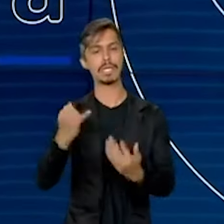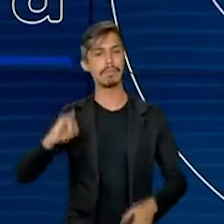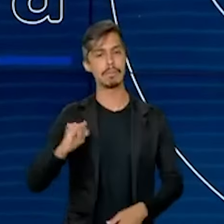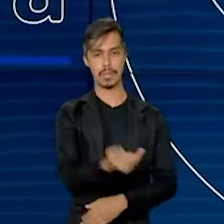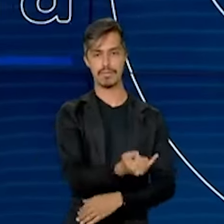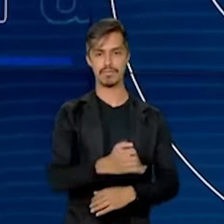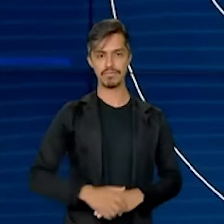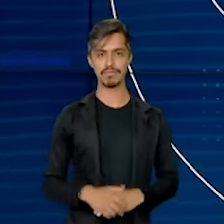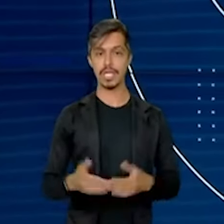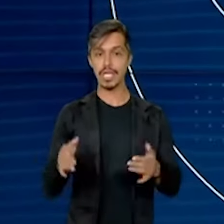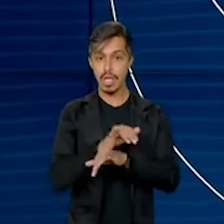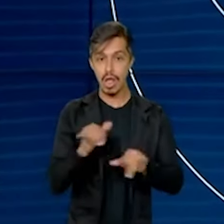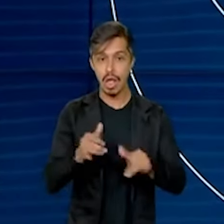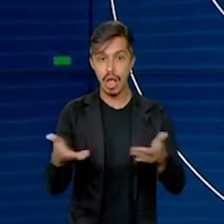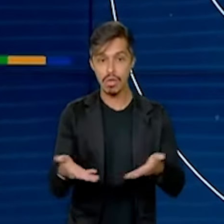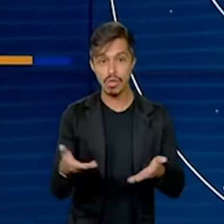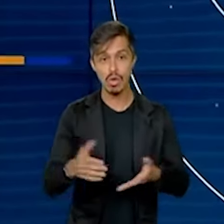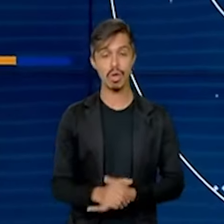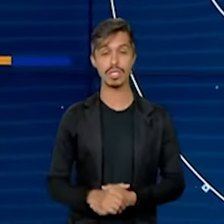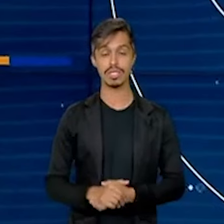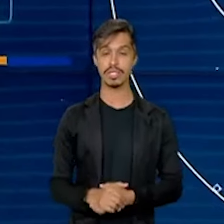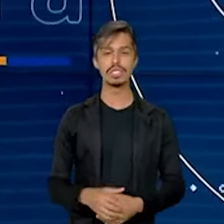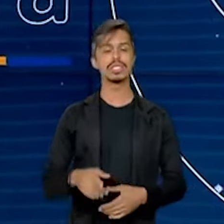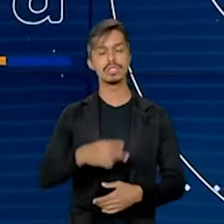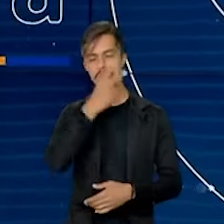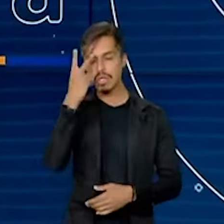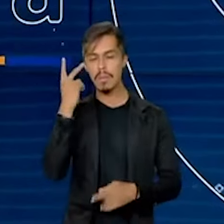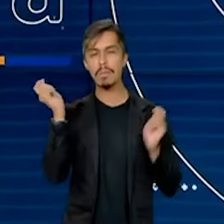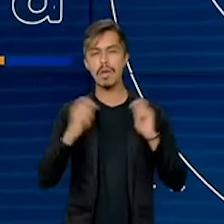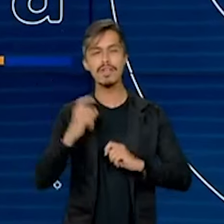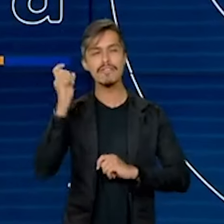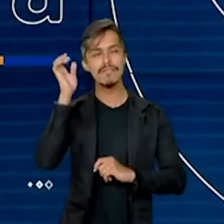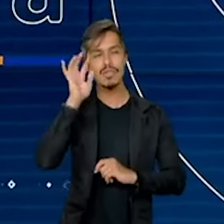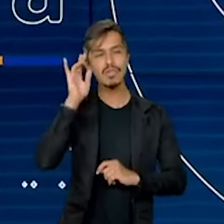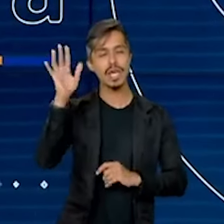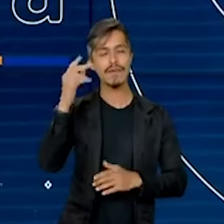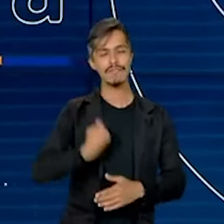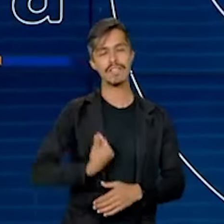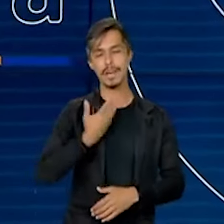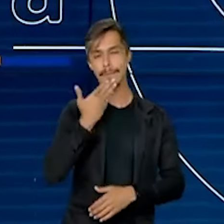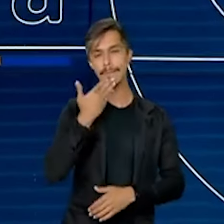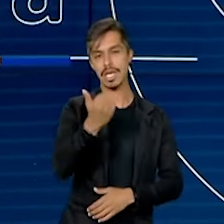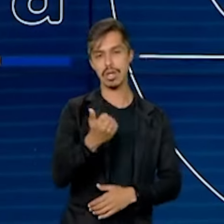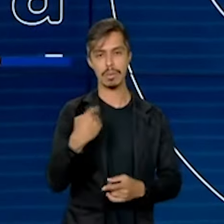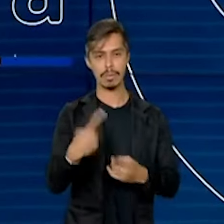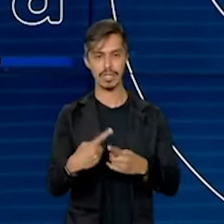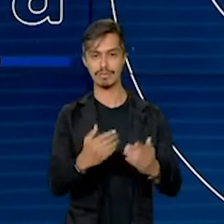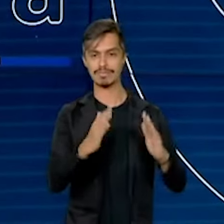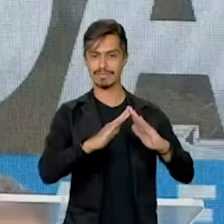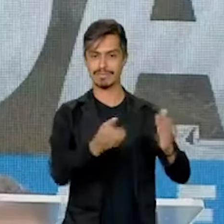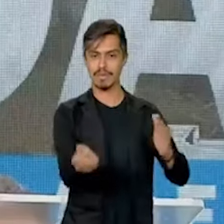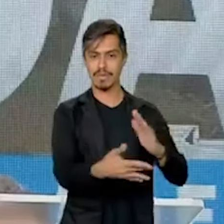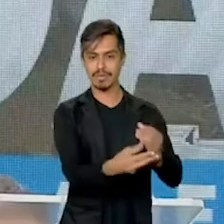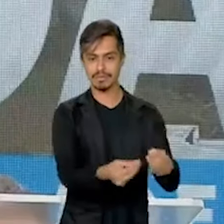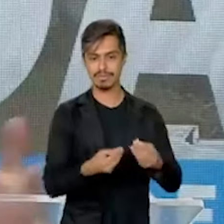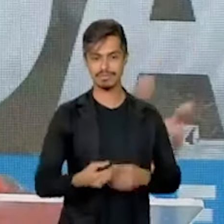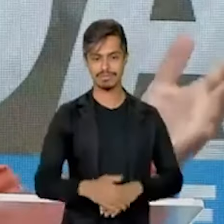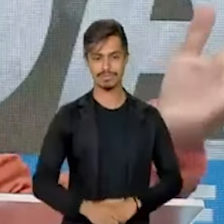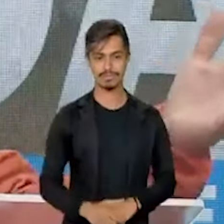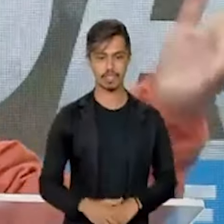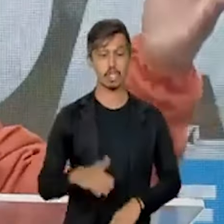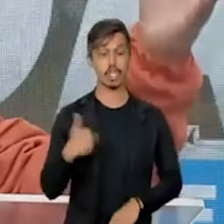que agora as pessoas atingidas podem voltar a sonhar com uma vida melhor ao receber as novas moradias.